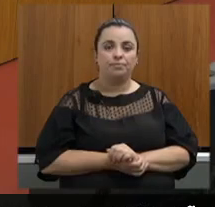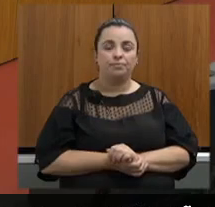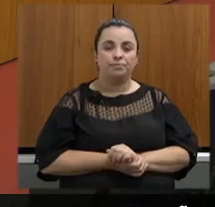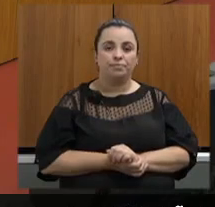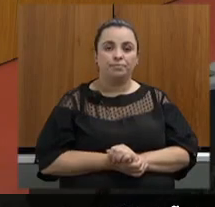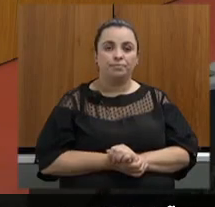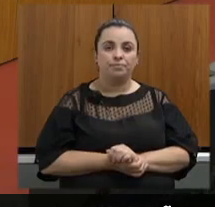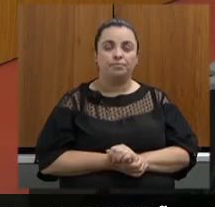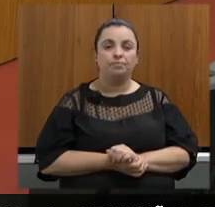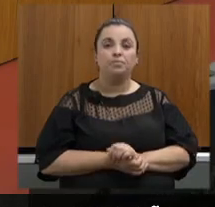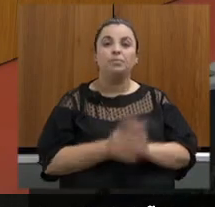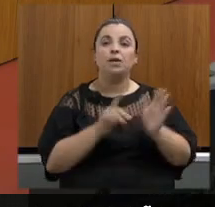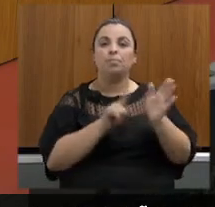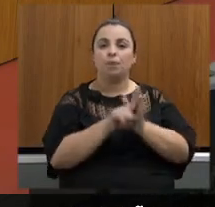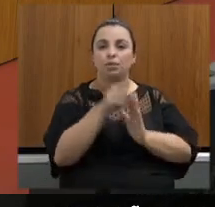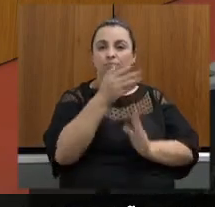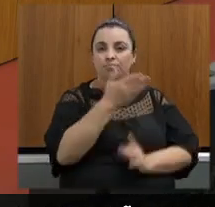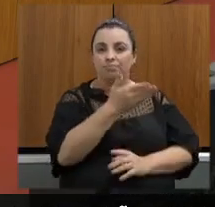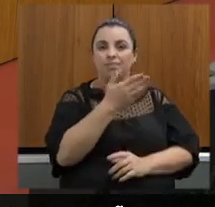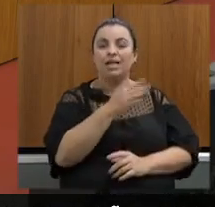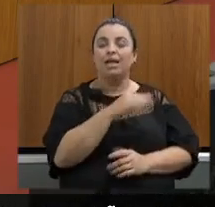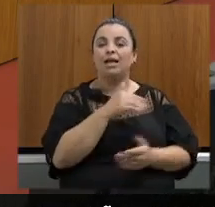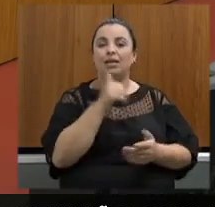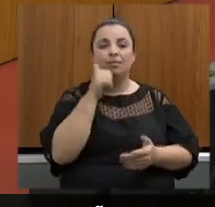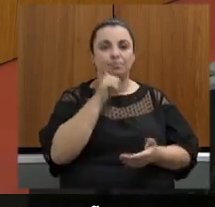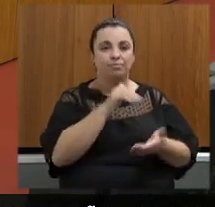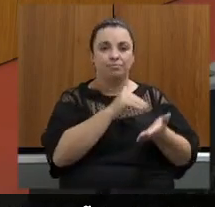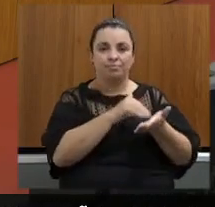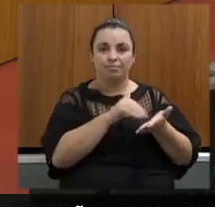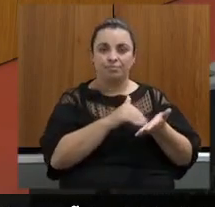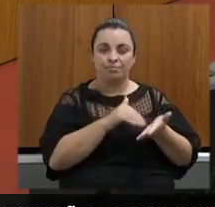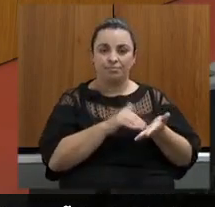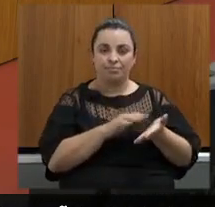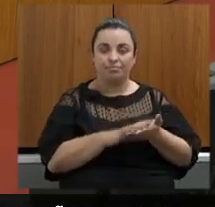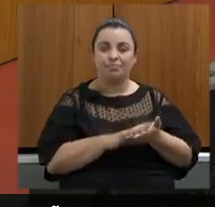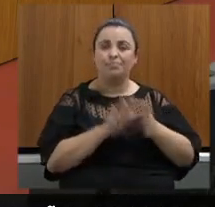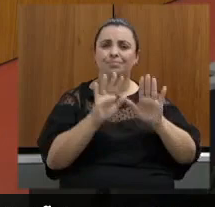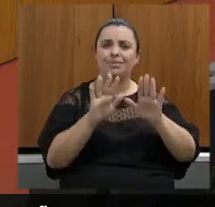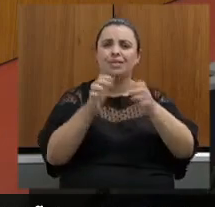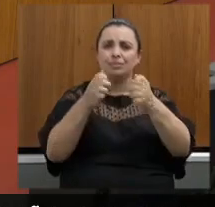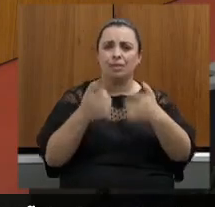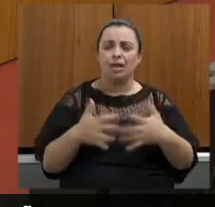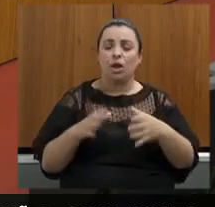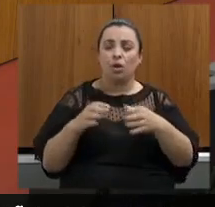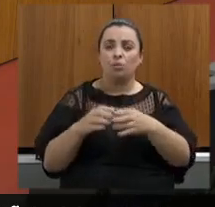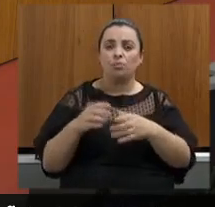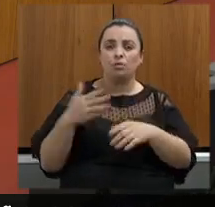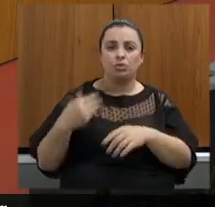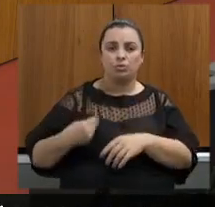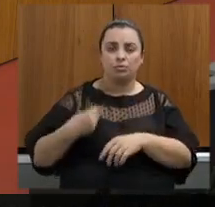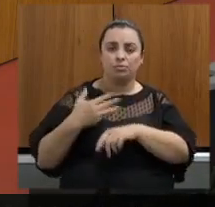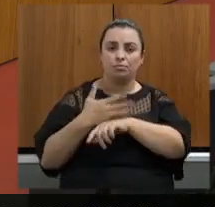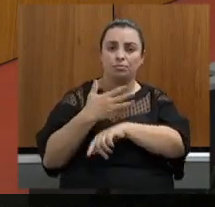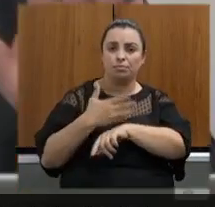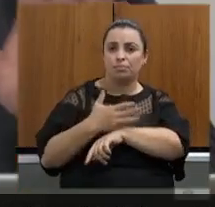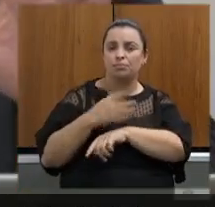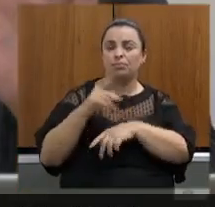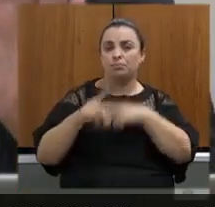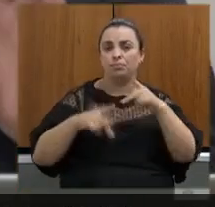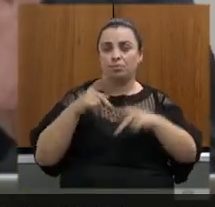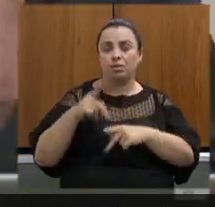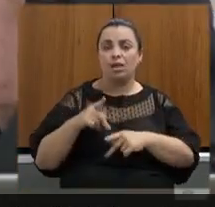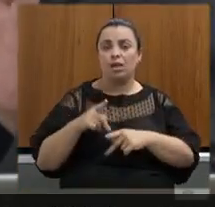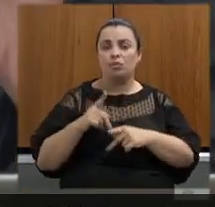secretária Luiza e para esclarecer para todos a comissão de Participação Popular não precisa ser essa questão orçamentária